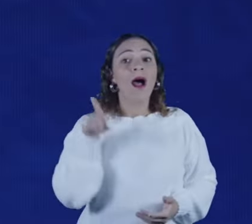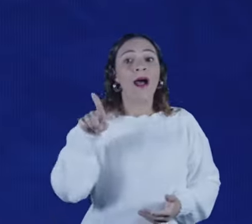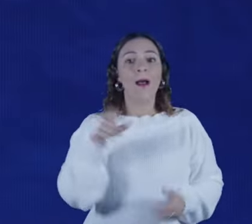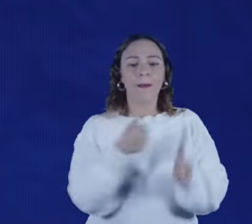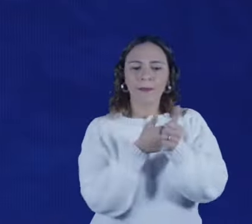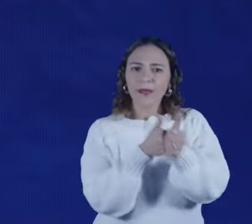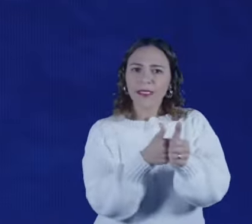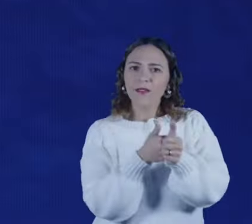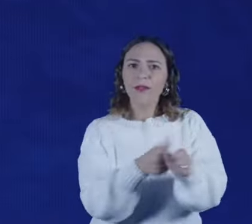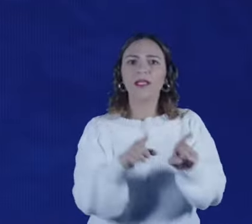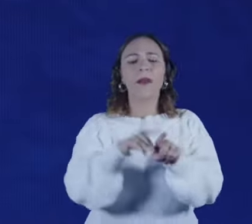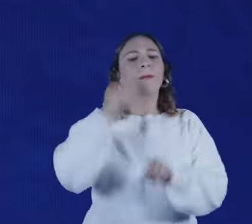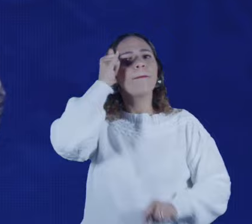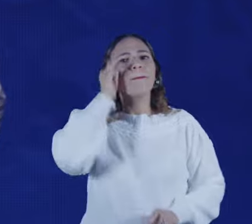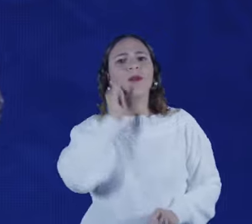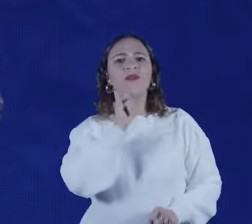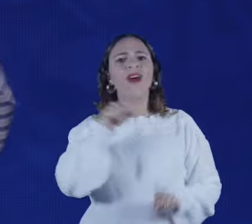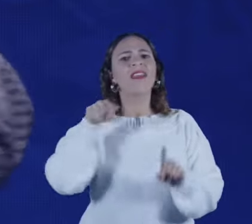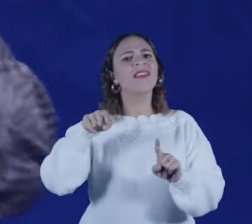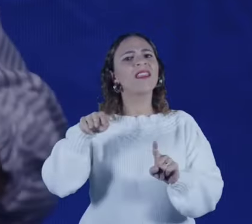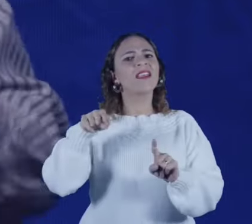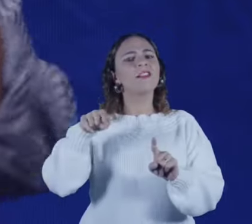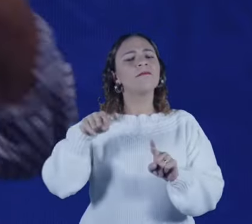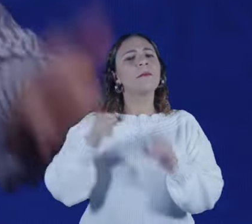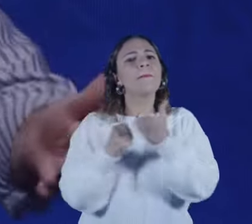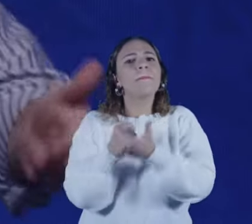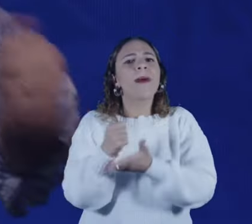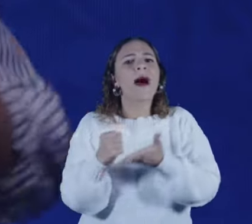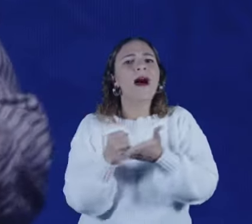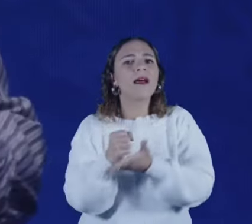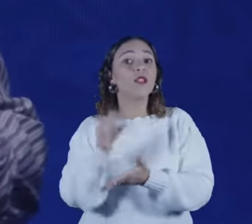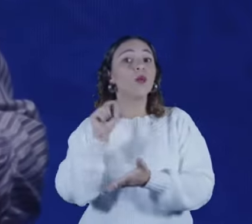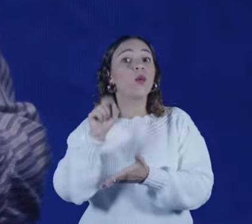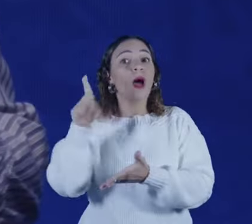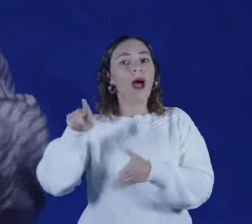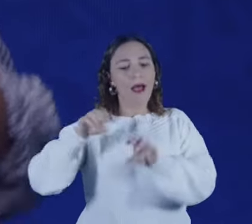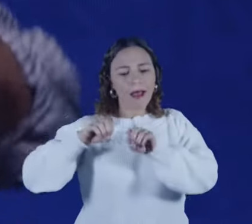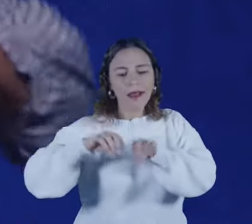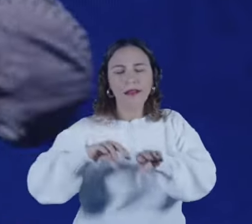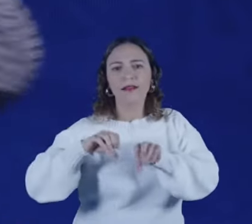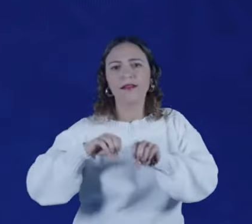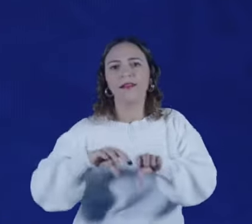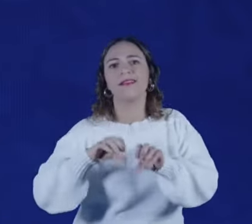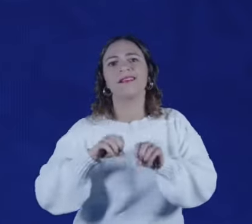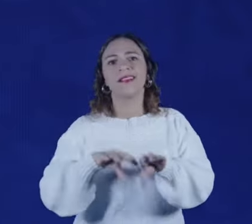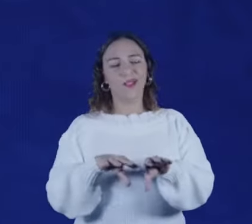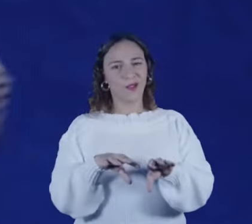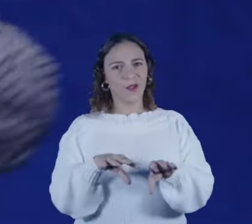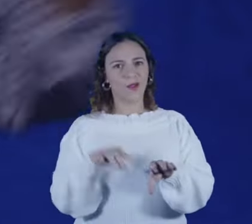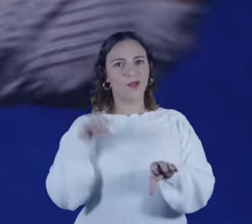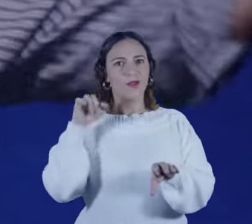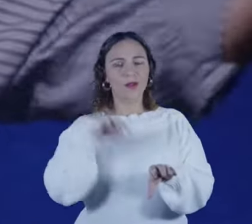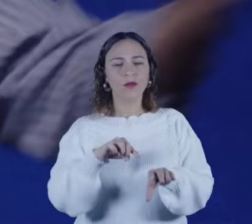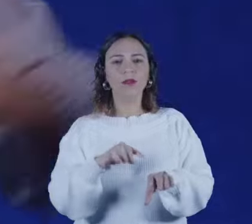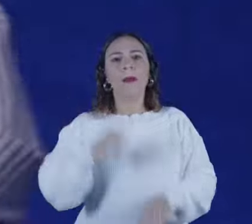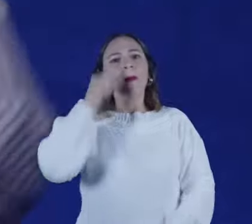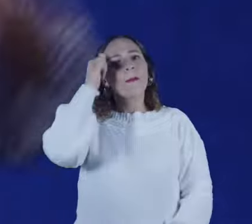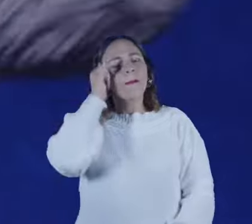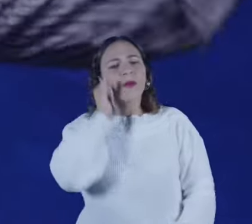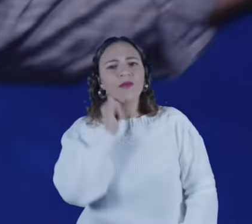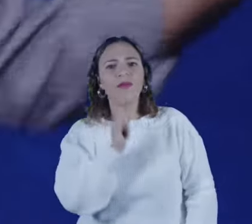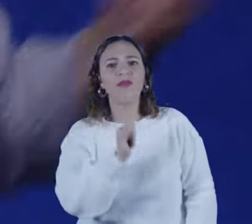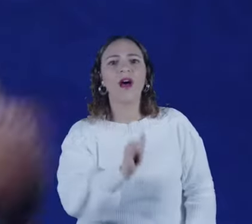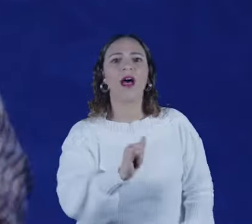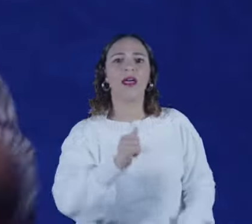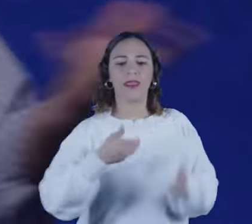e os profetas. O que é isso? É o ensino apostólico. É o ensino dos profetas